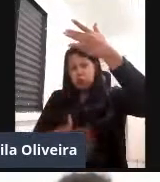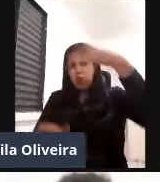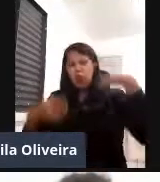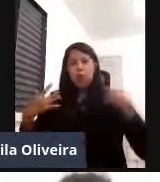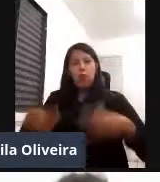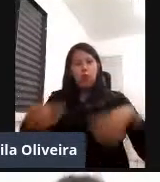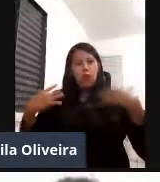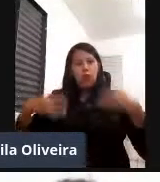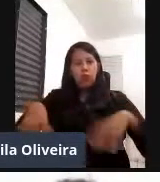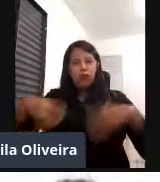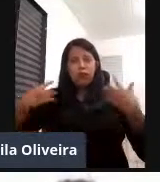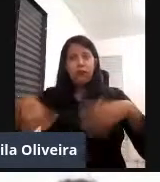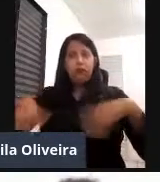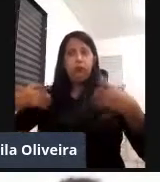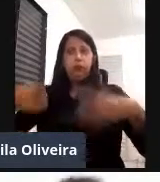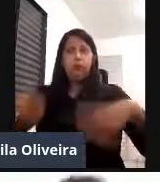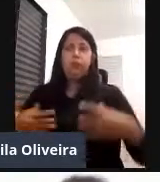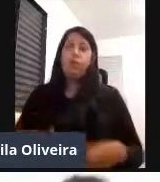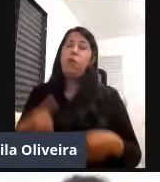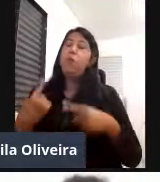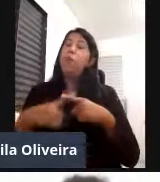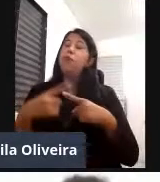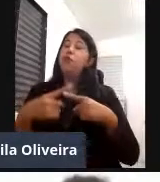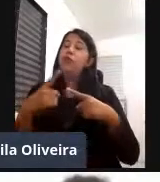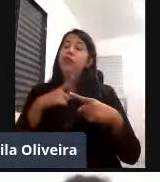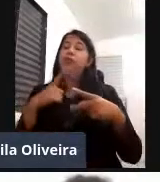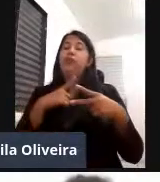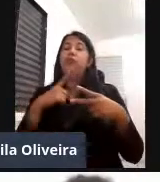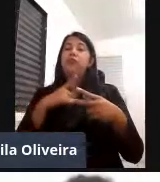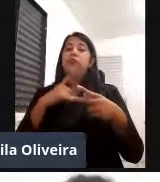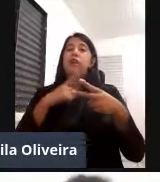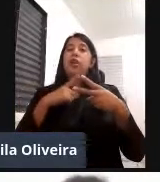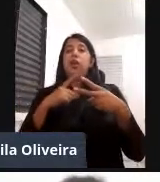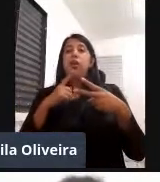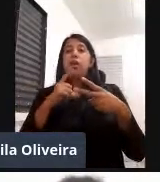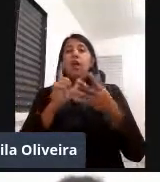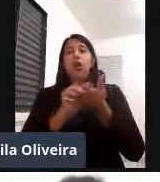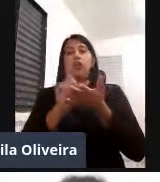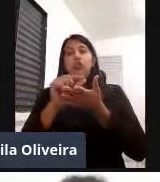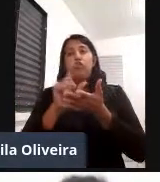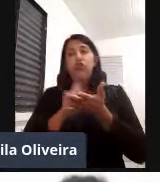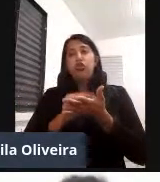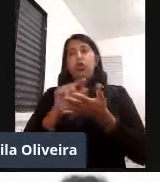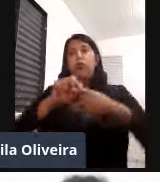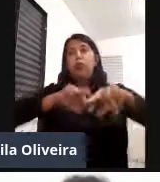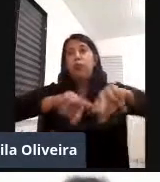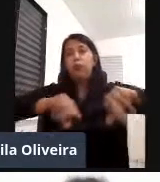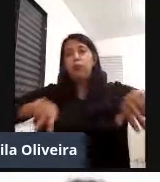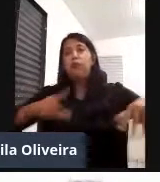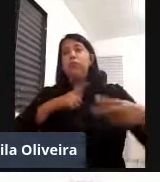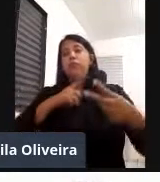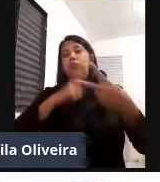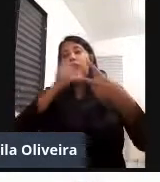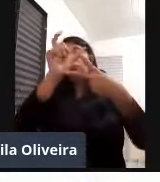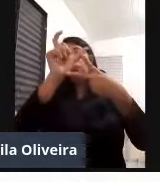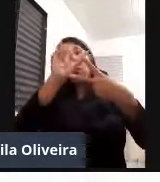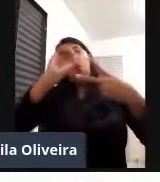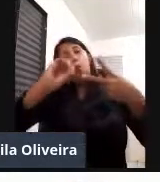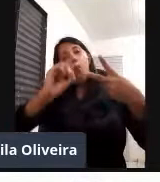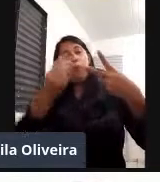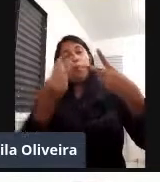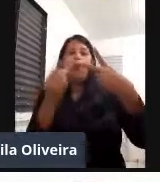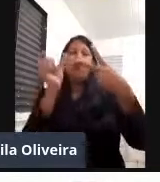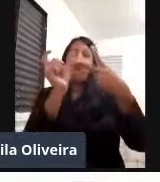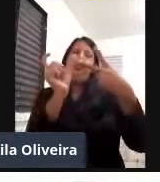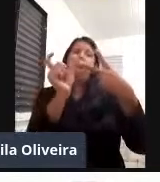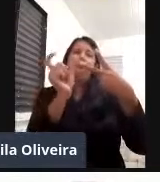1.850.000. Lembrando que, ele então tá pegando tanto que tem esses termos, quanto também tem esses termos. Então, acaba que, em vez de